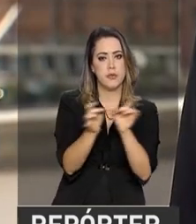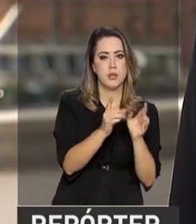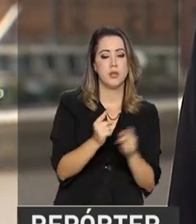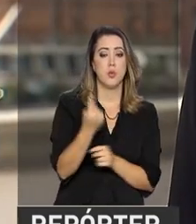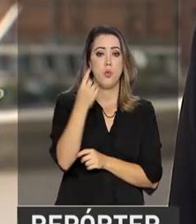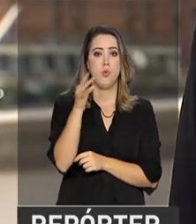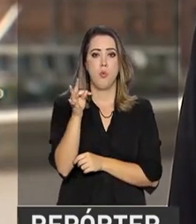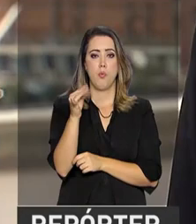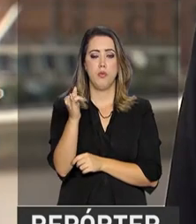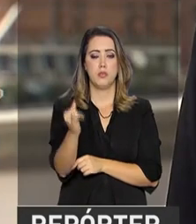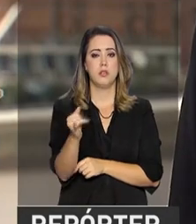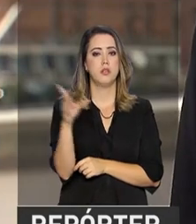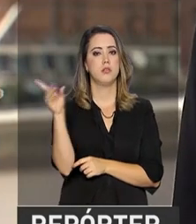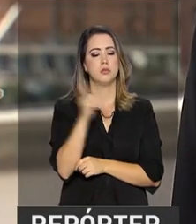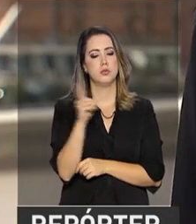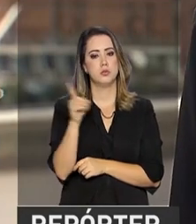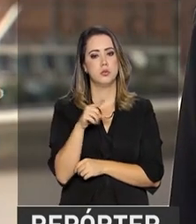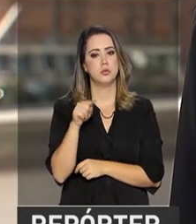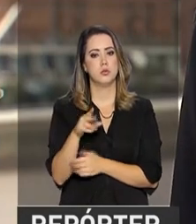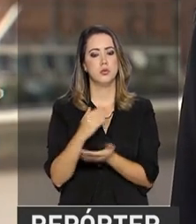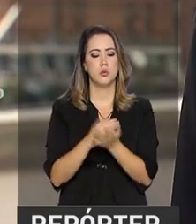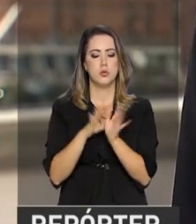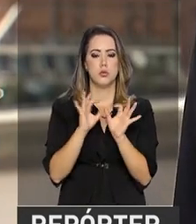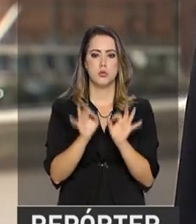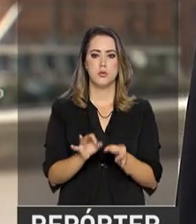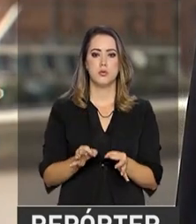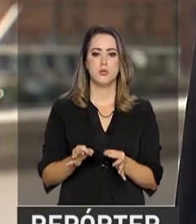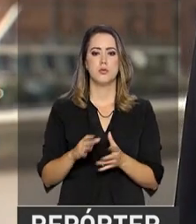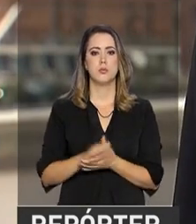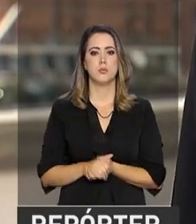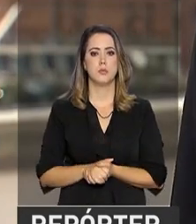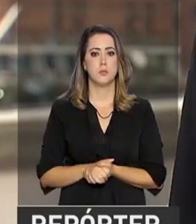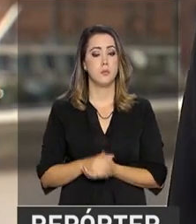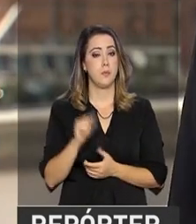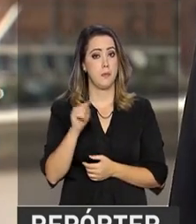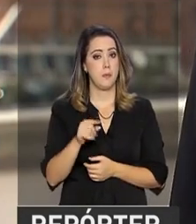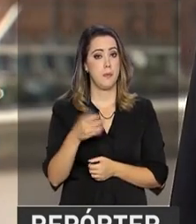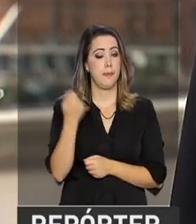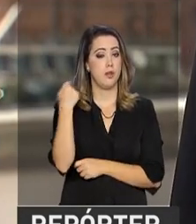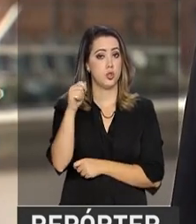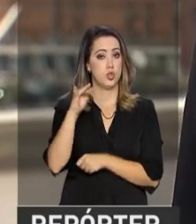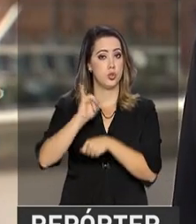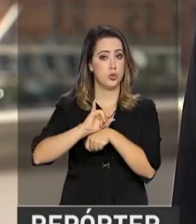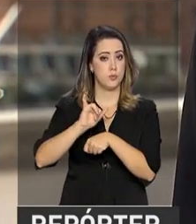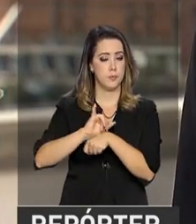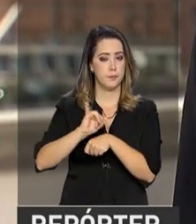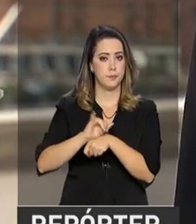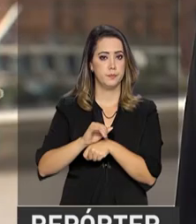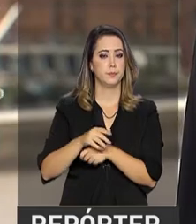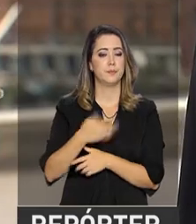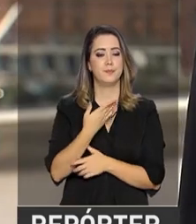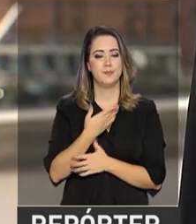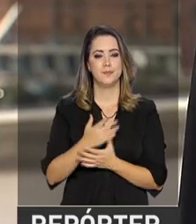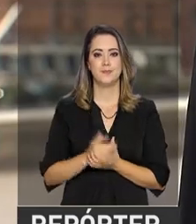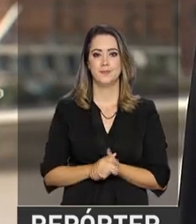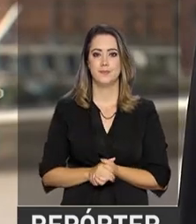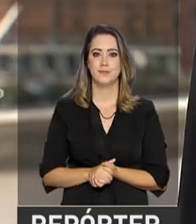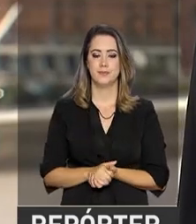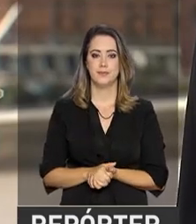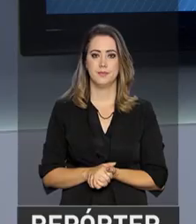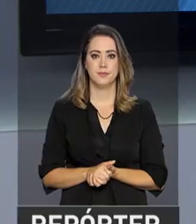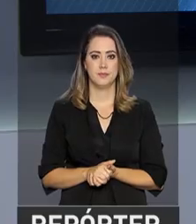trilhão de dólares quando plenamente implantadas de buenos aires na argentina paulo la